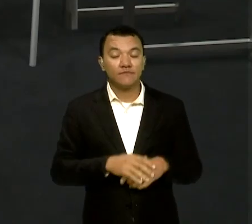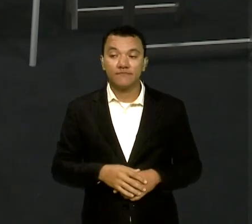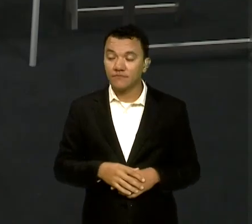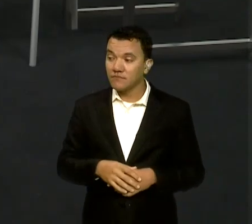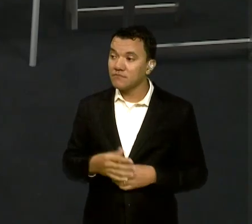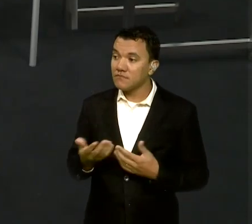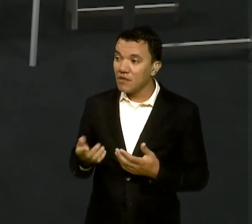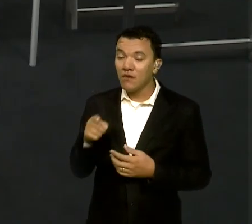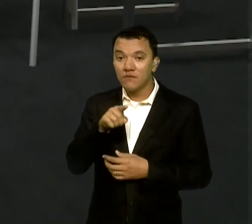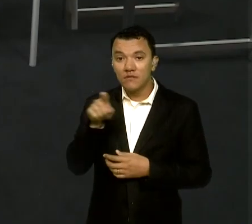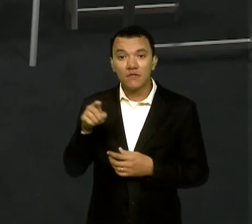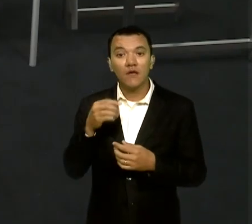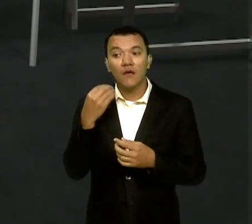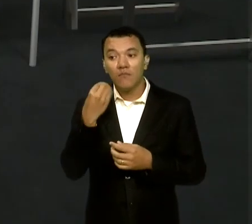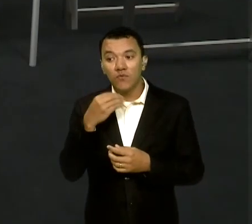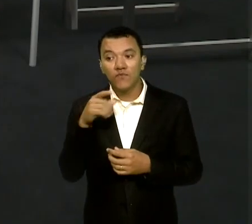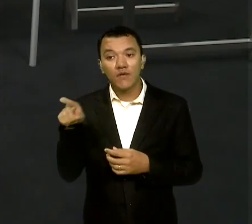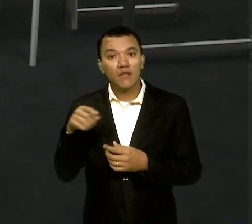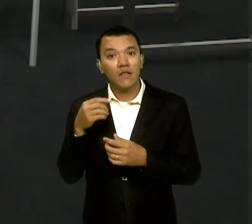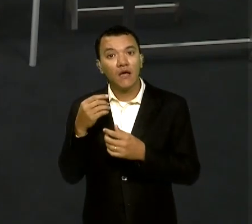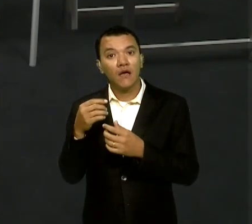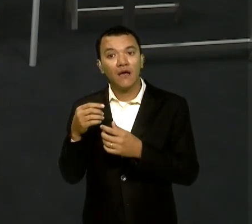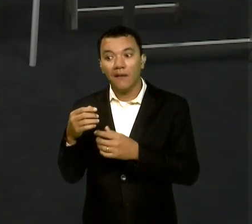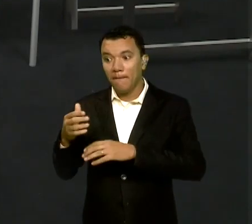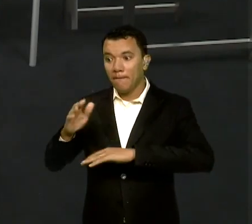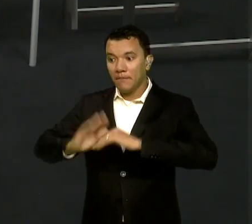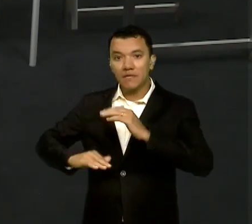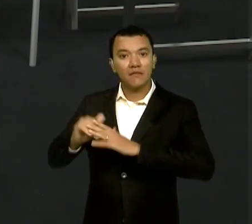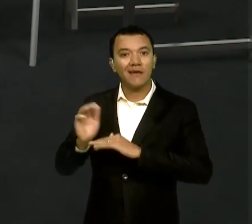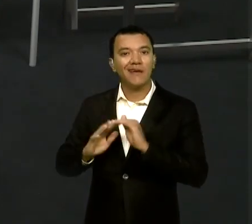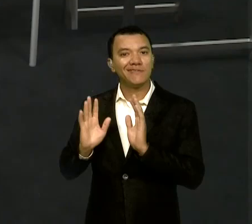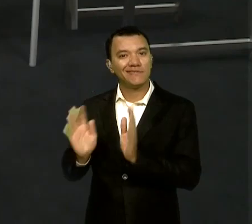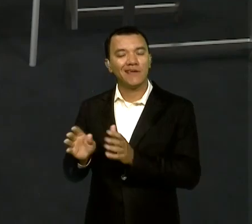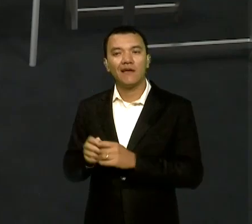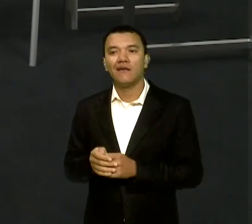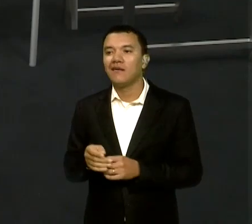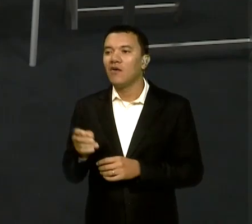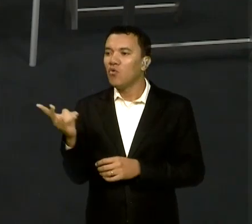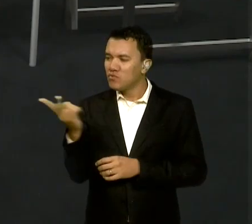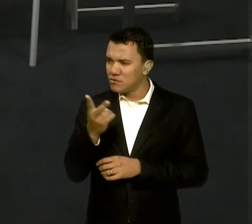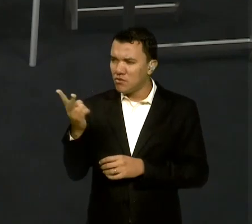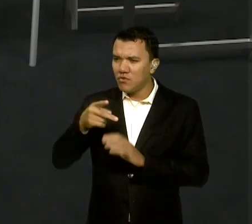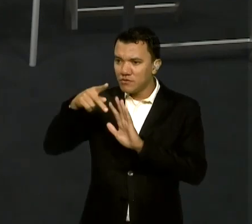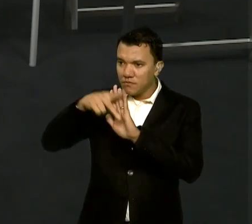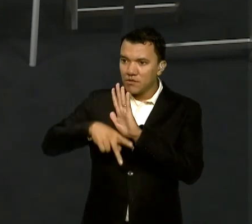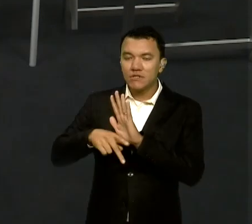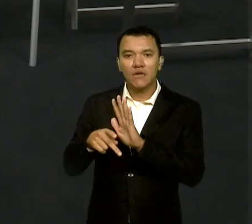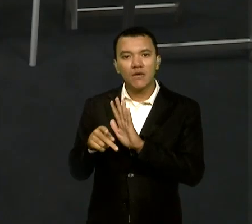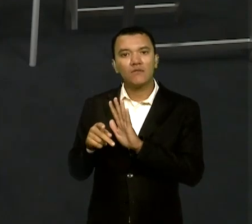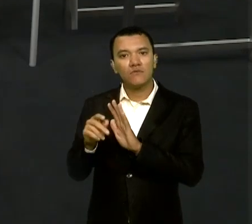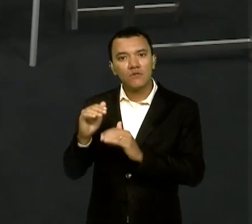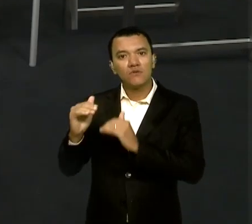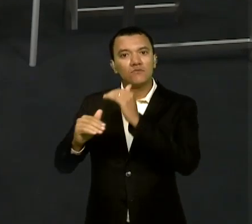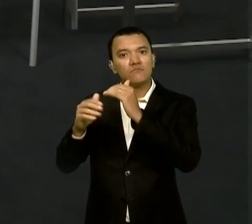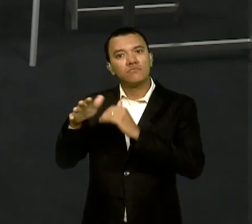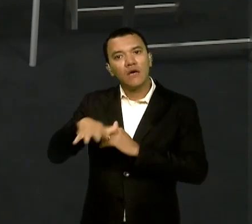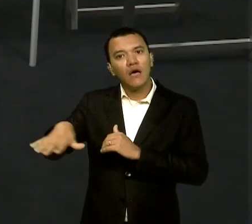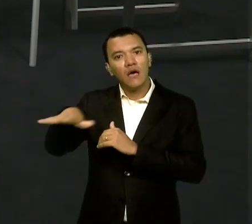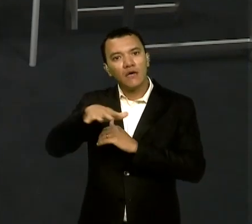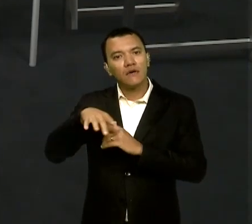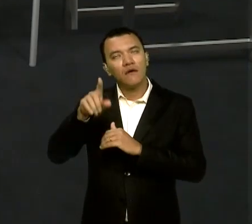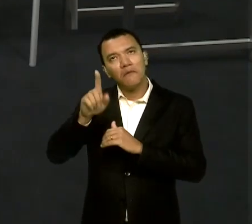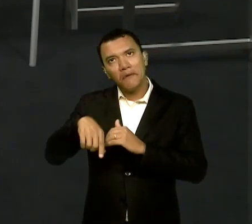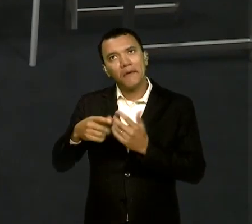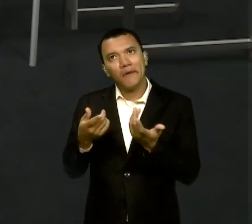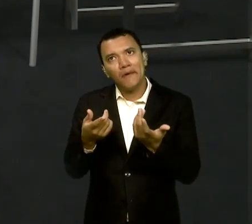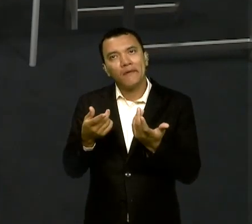já é nato, sim, não é? Vocês, exatamente. As mulheres estão lá. E o que há de isso. comum entre os dois projetos é sim. que eles são desenvolvidos sim. em áreas que são